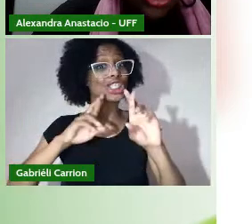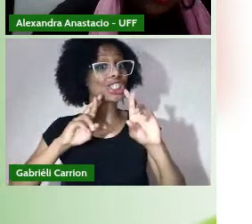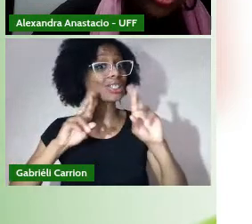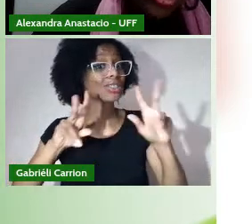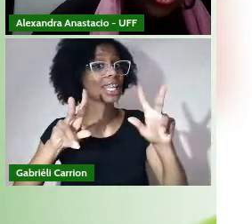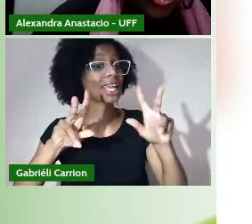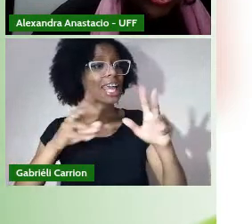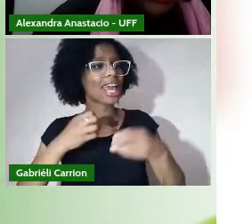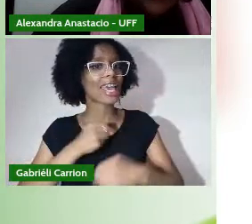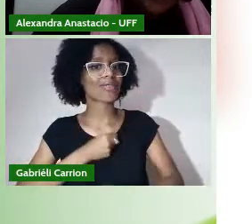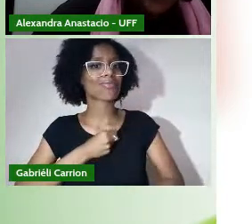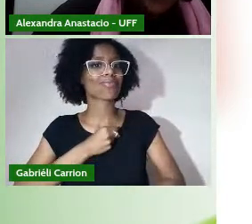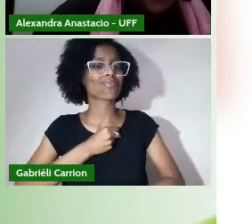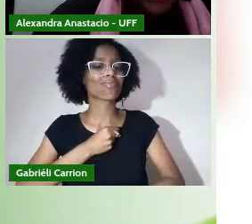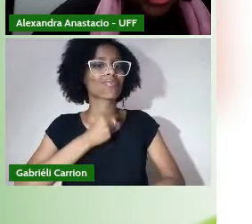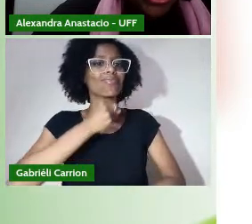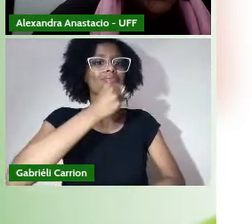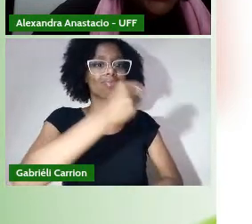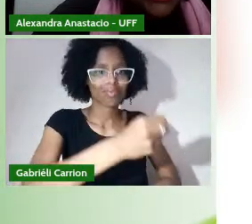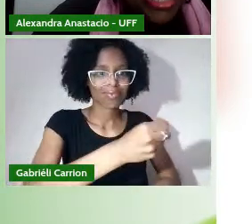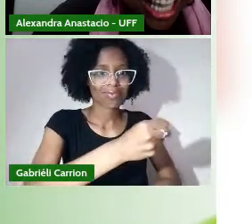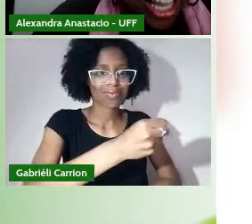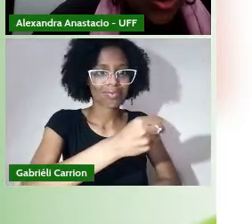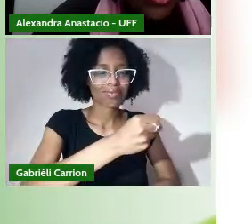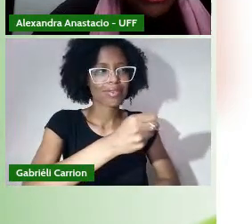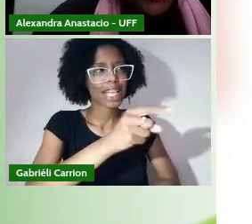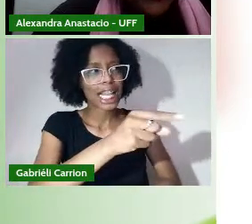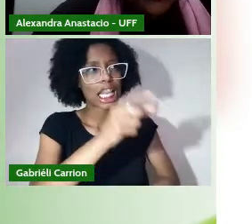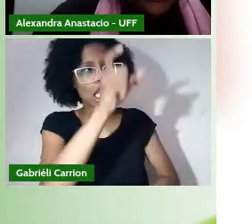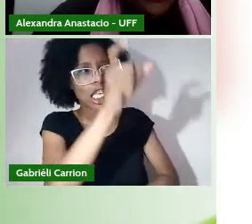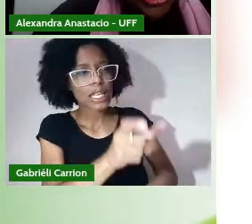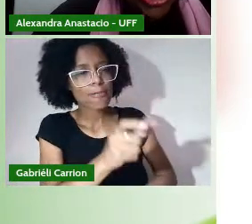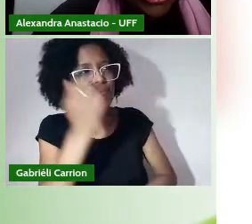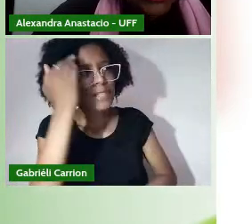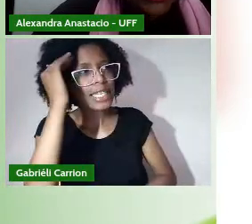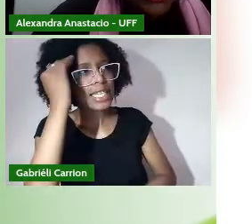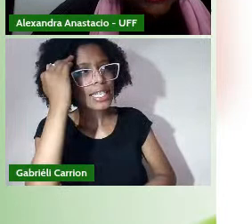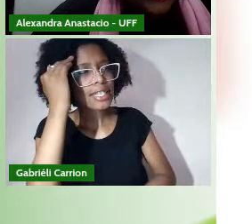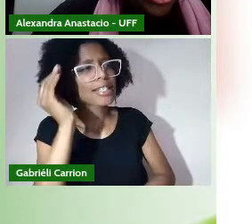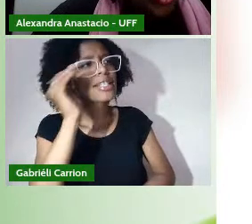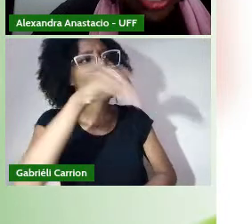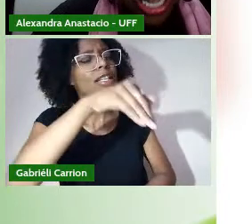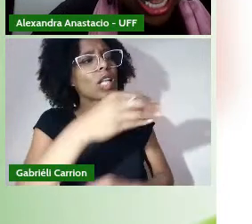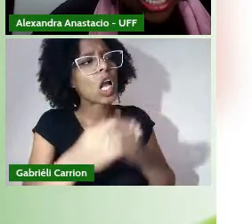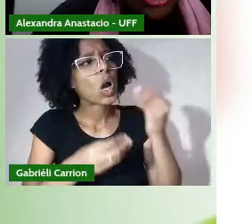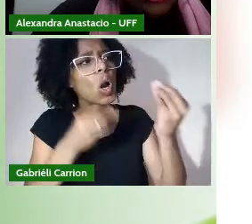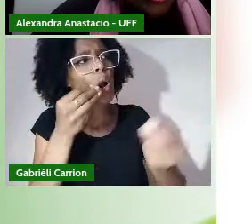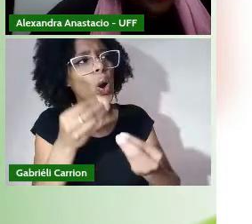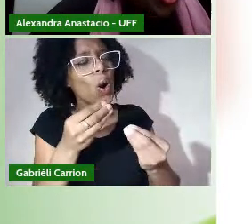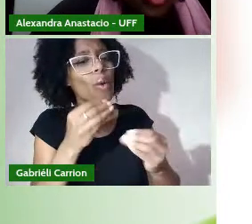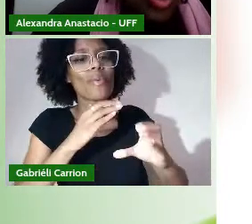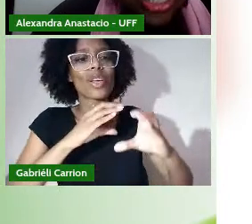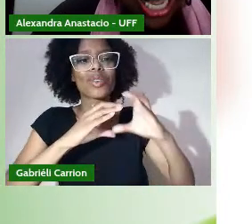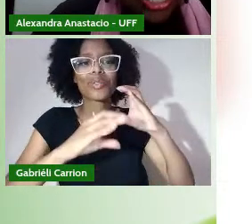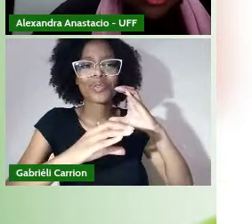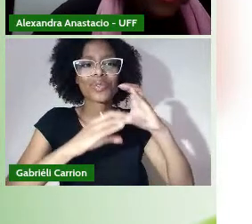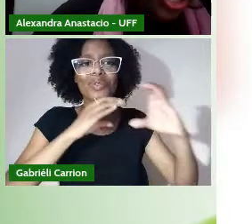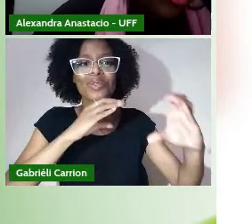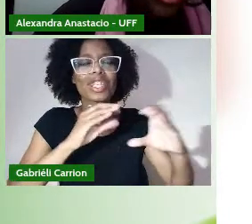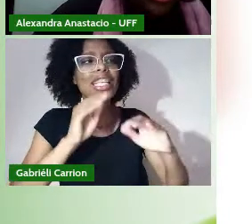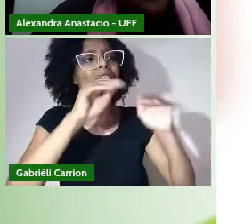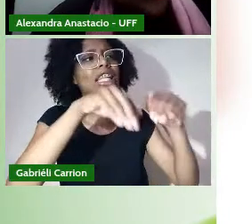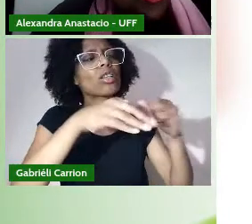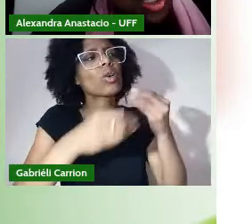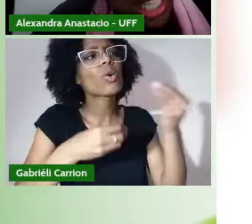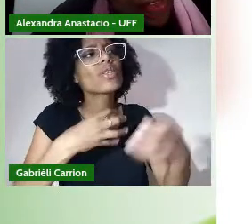se colocar no lugar do outro, é entender esse outro lugar e dialogar de um outro lugar que